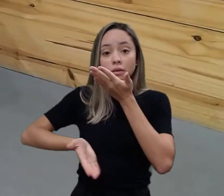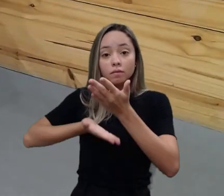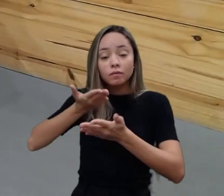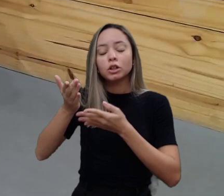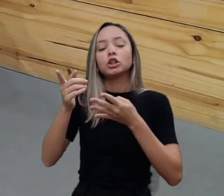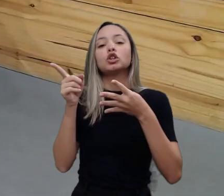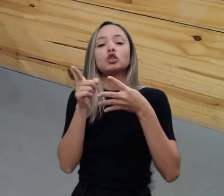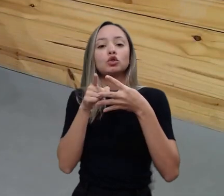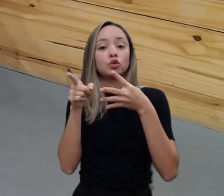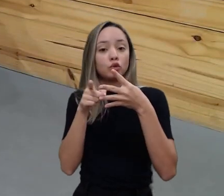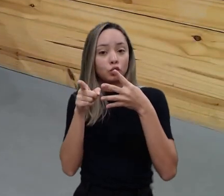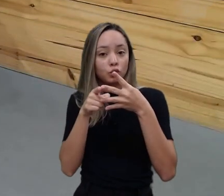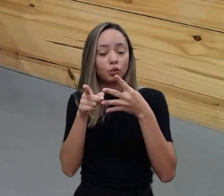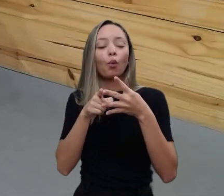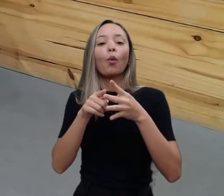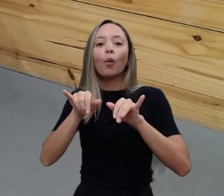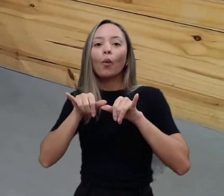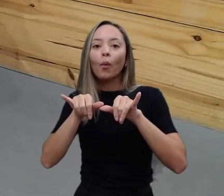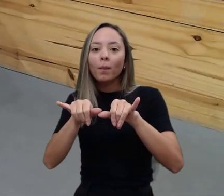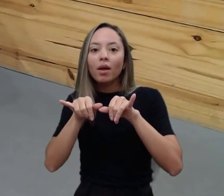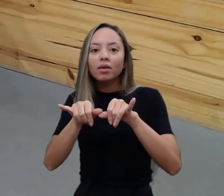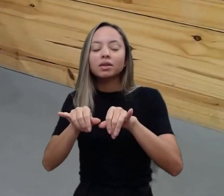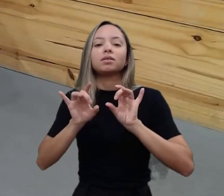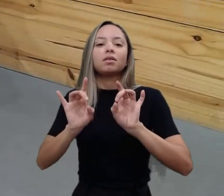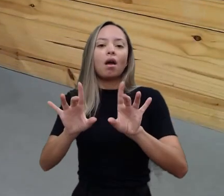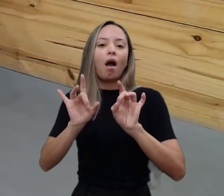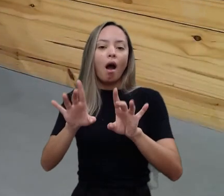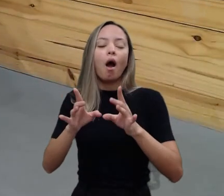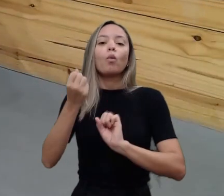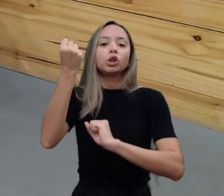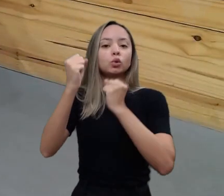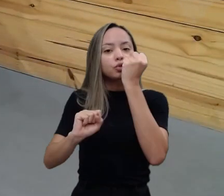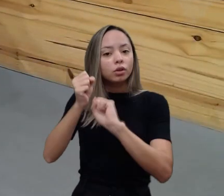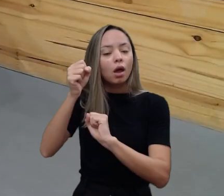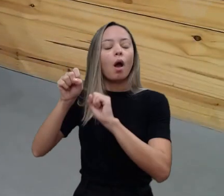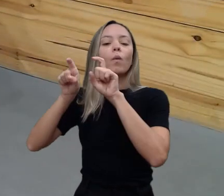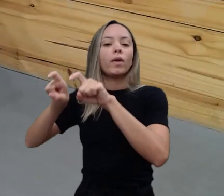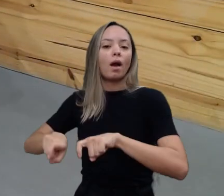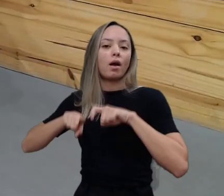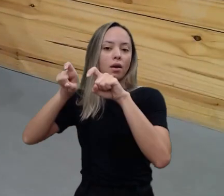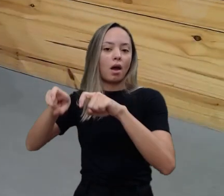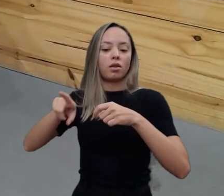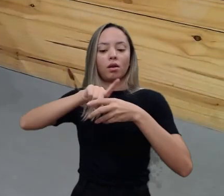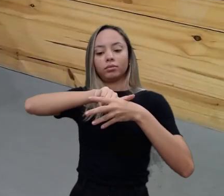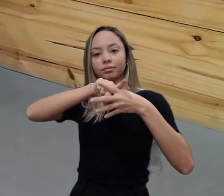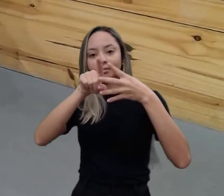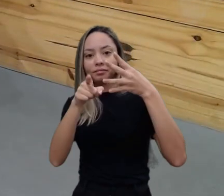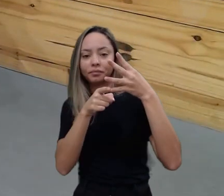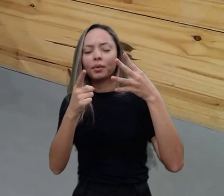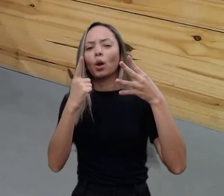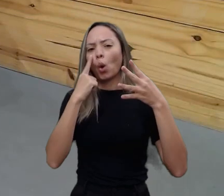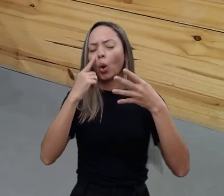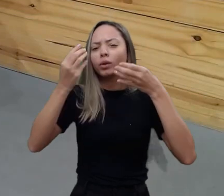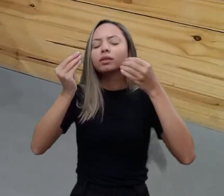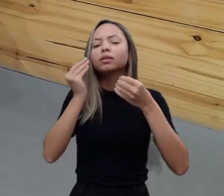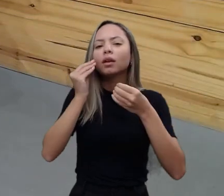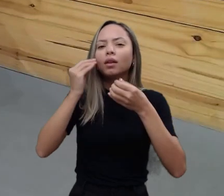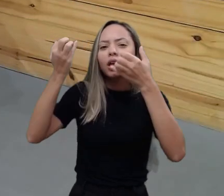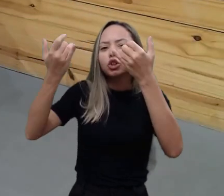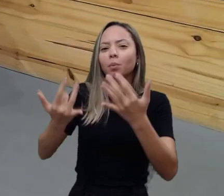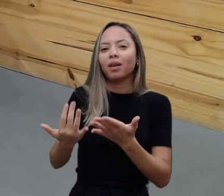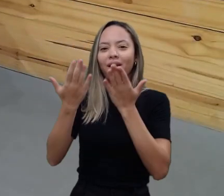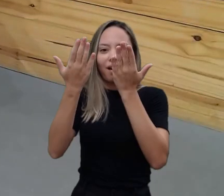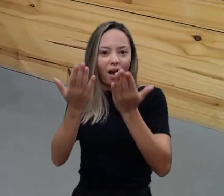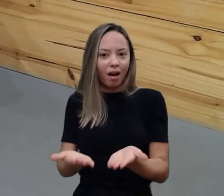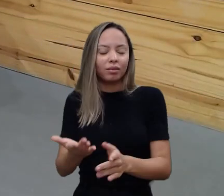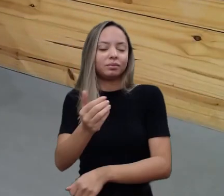área industrial, comercial, industrial e agrária. E agrária. Vamos tentar explicar isso um pouquinho melhor para o nosso estudante.